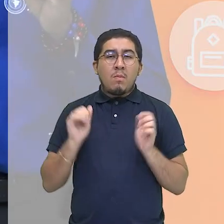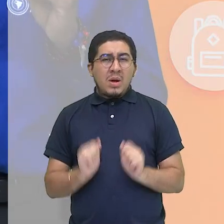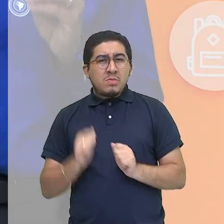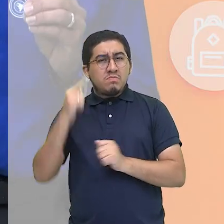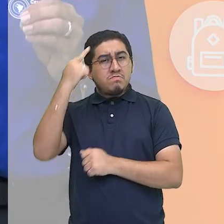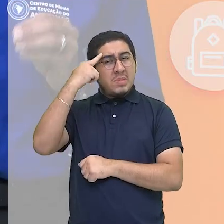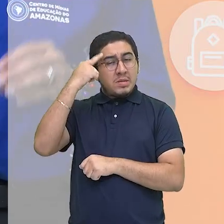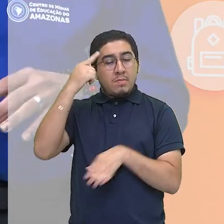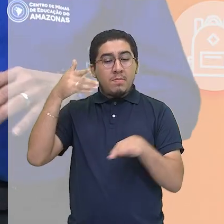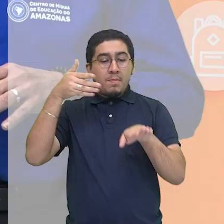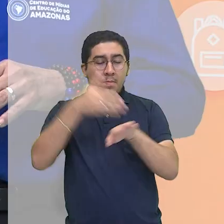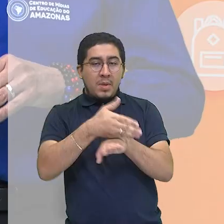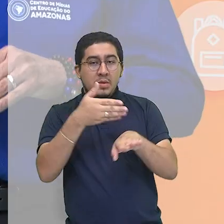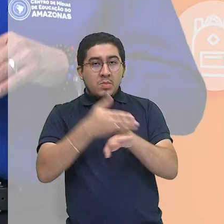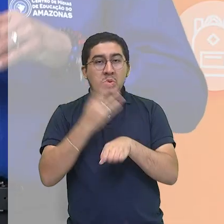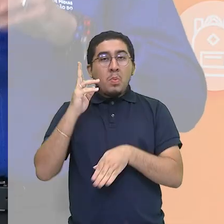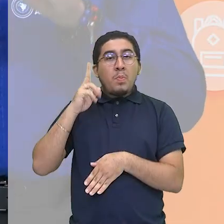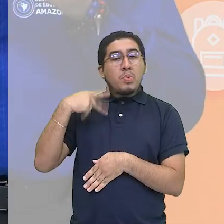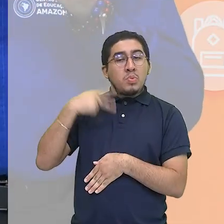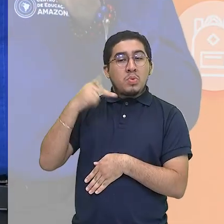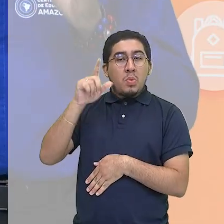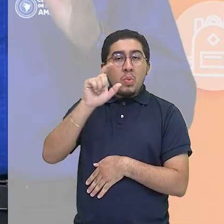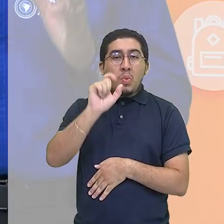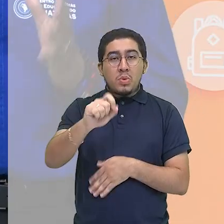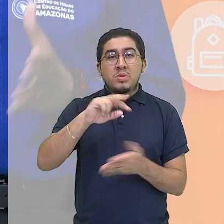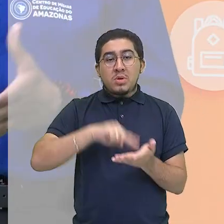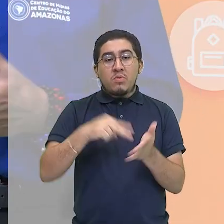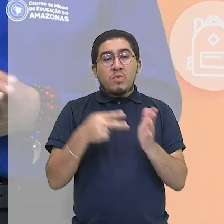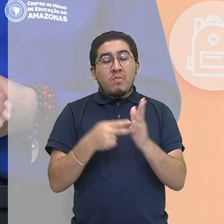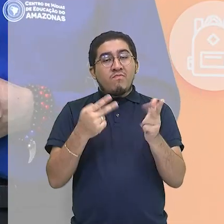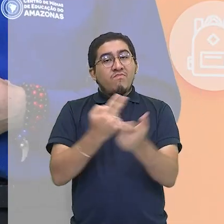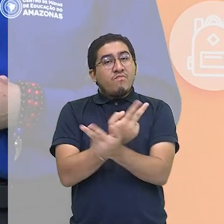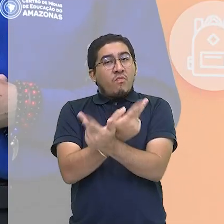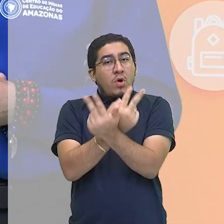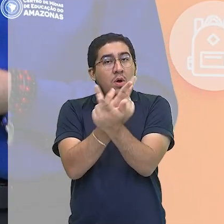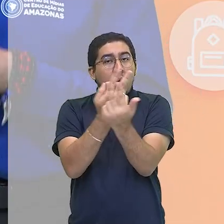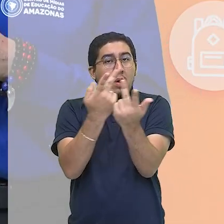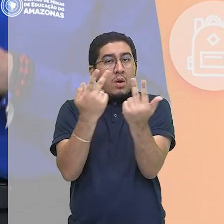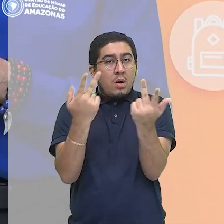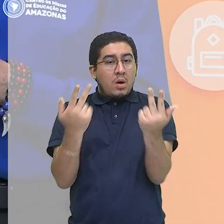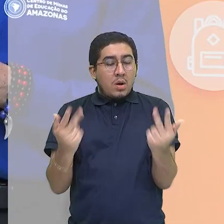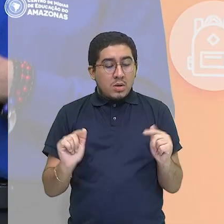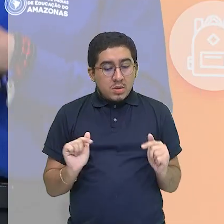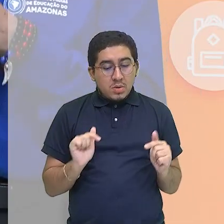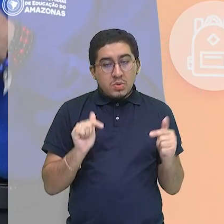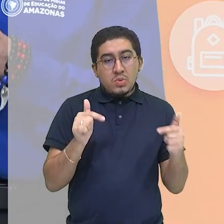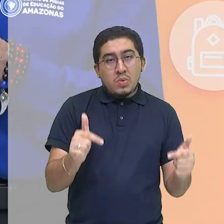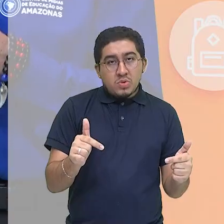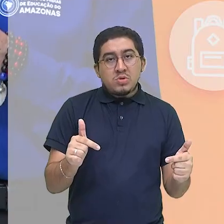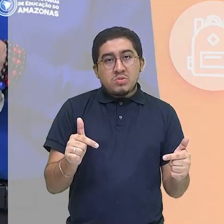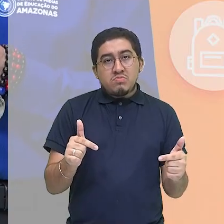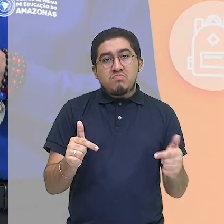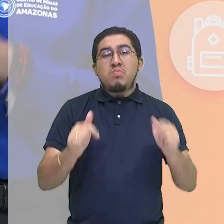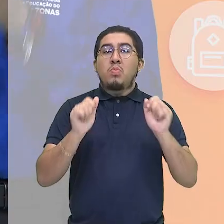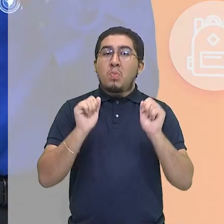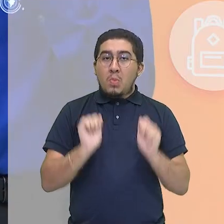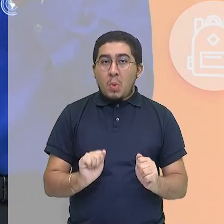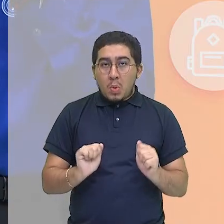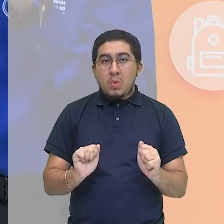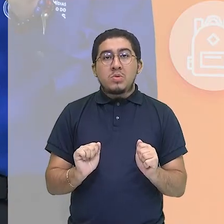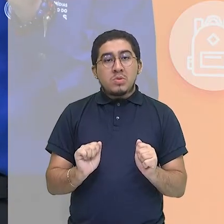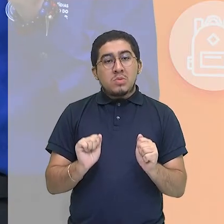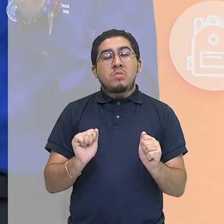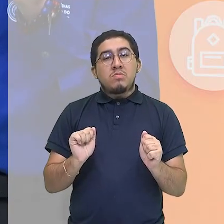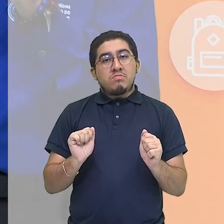que participação política é uma gama de atividades que está aí posta, que pode ser exercida